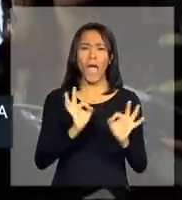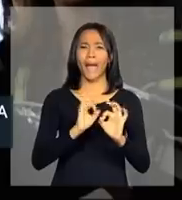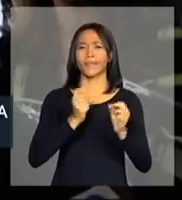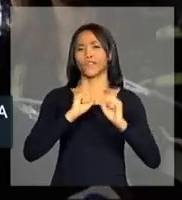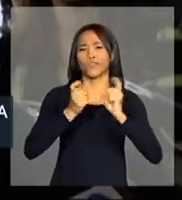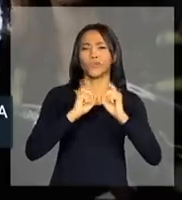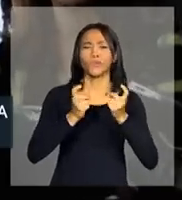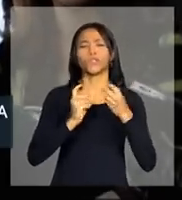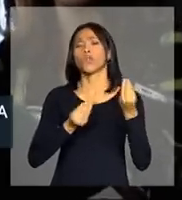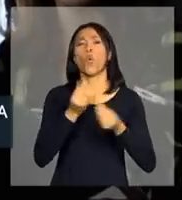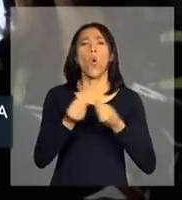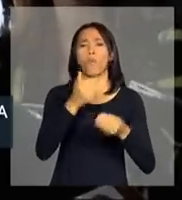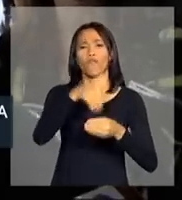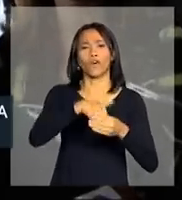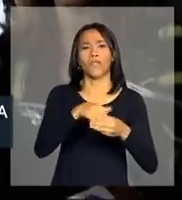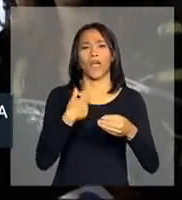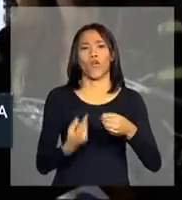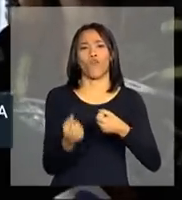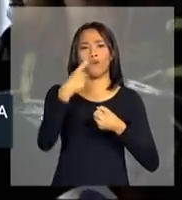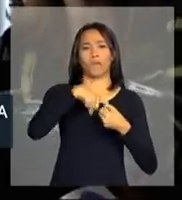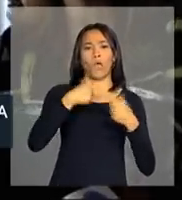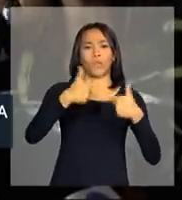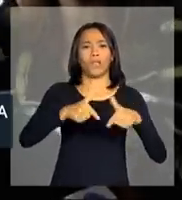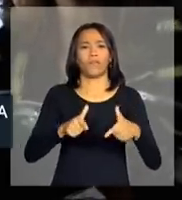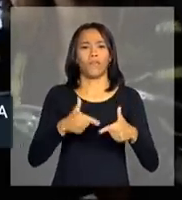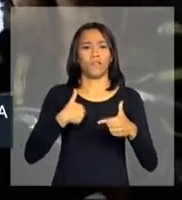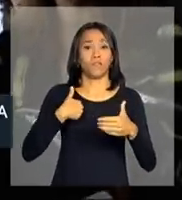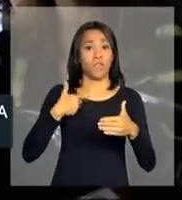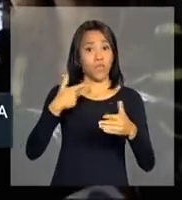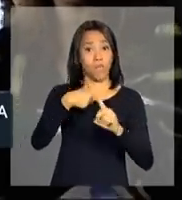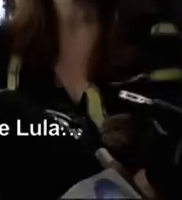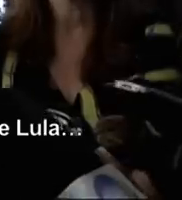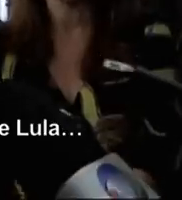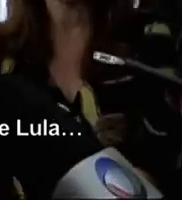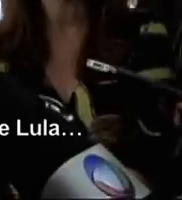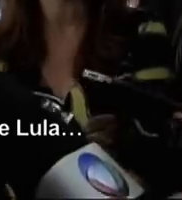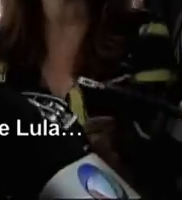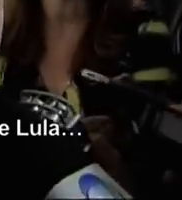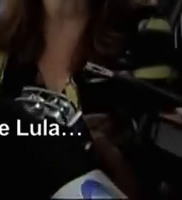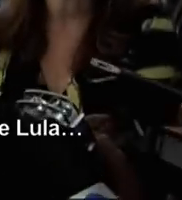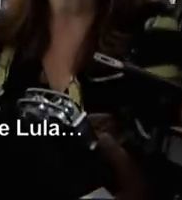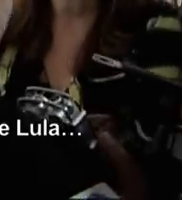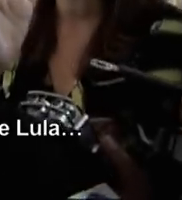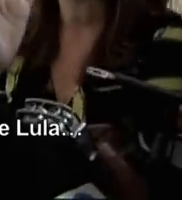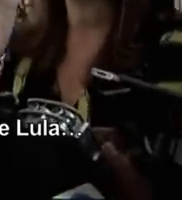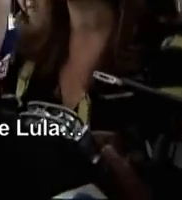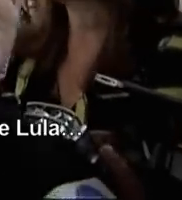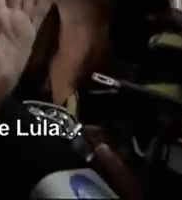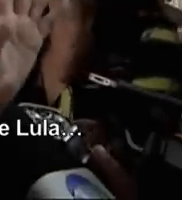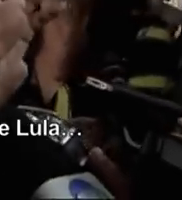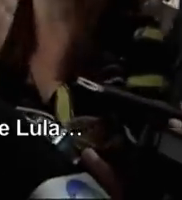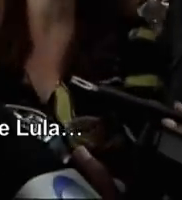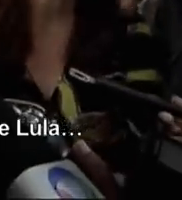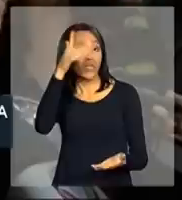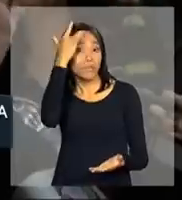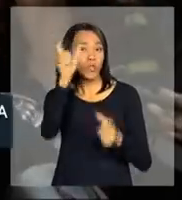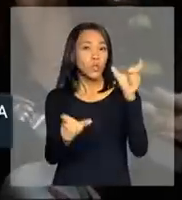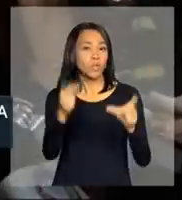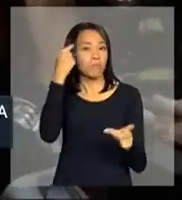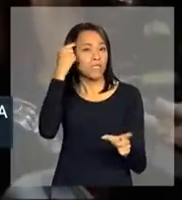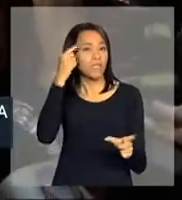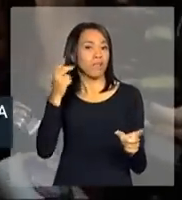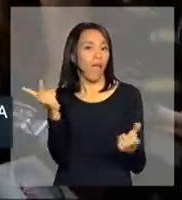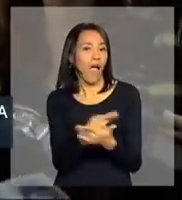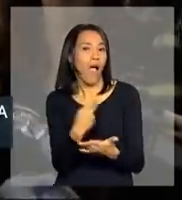discutir o processo eleitoral na metade do seu governo seja eu. Mas o PT agora, se tem gente pessimista, tem